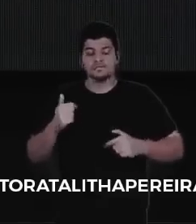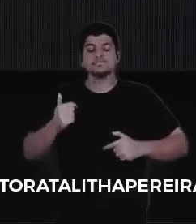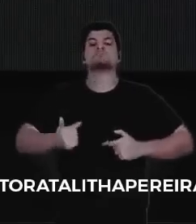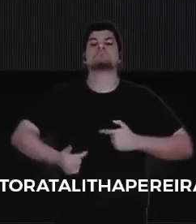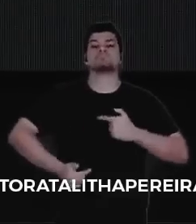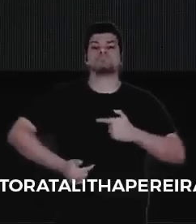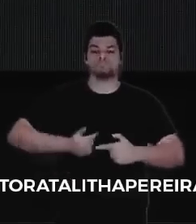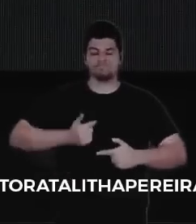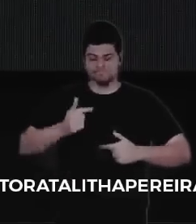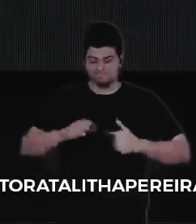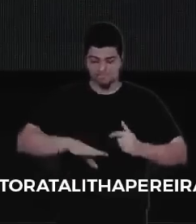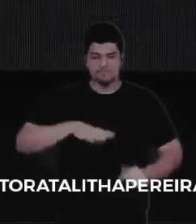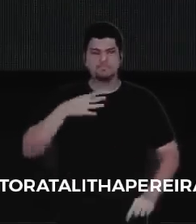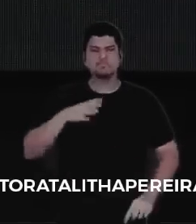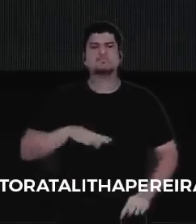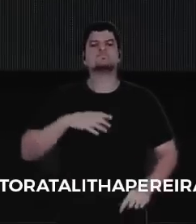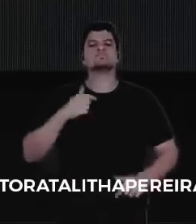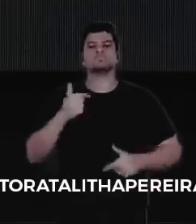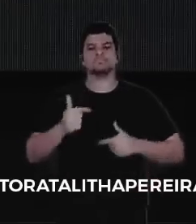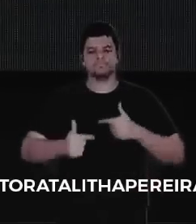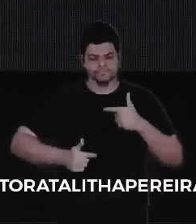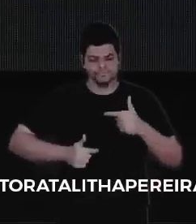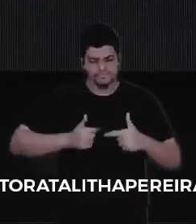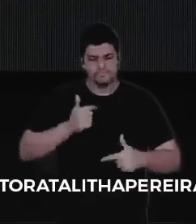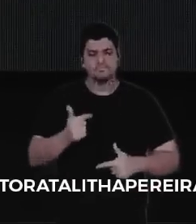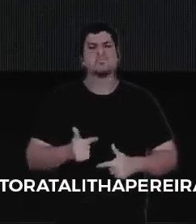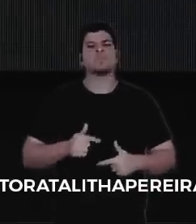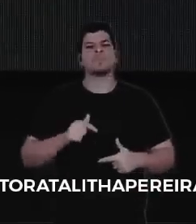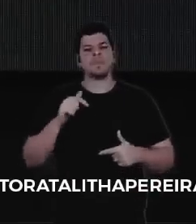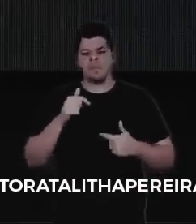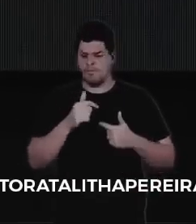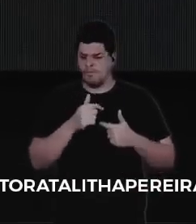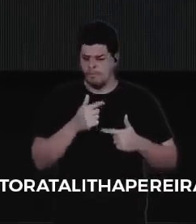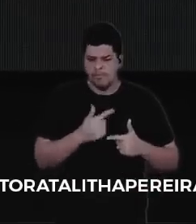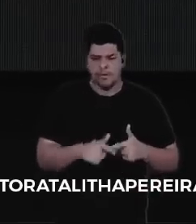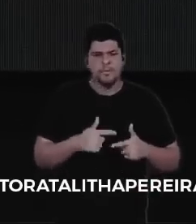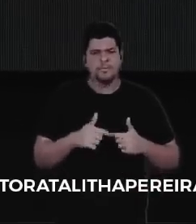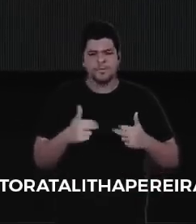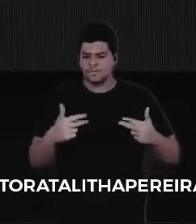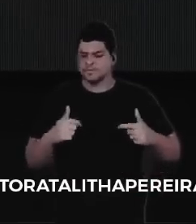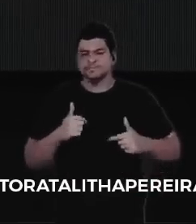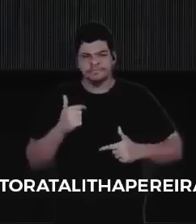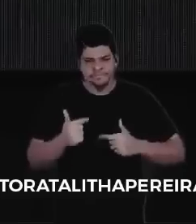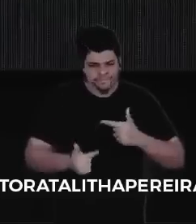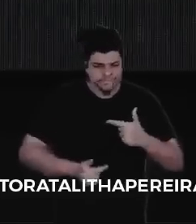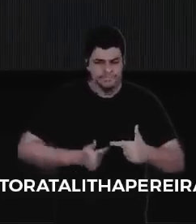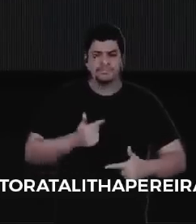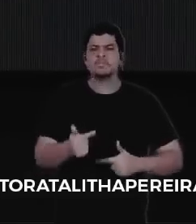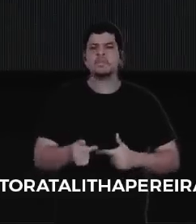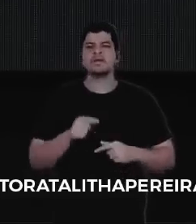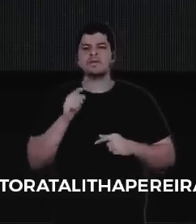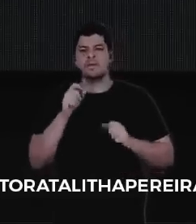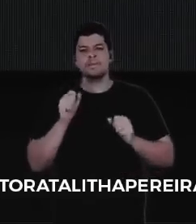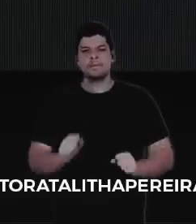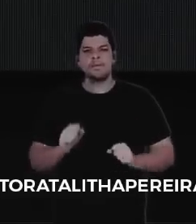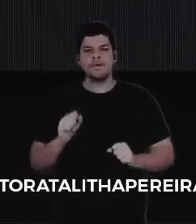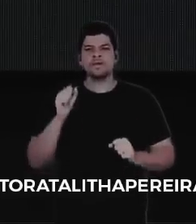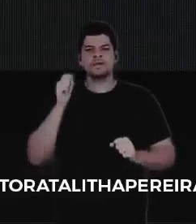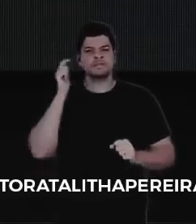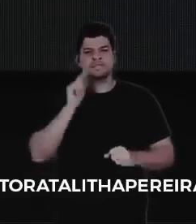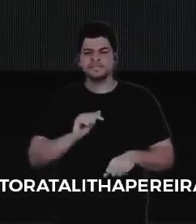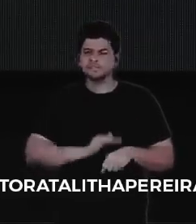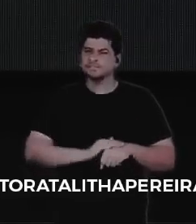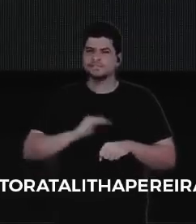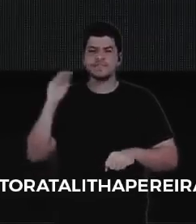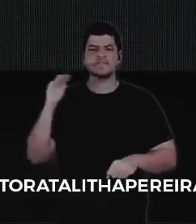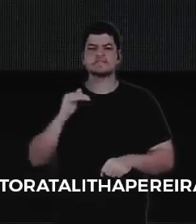disposição, de você passar por aquilo que é penoso, que é doloroso, a fim de você conseguir algo maior, um bem